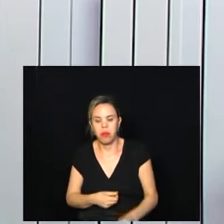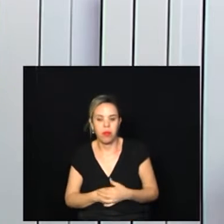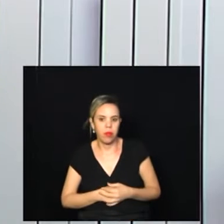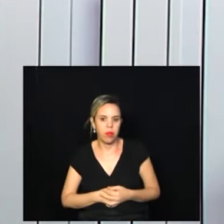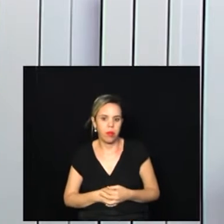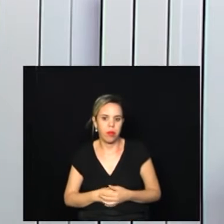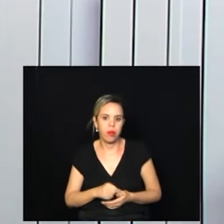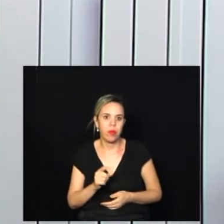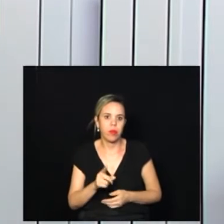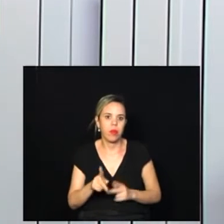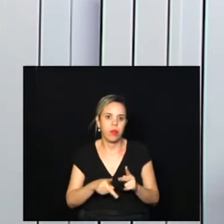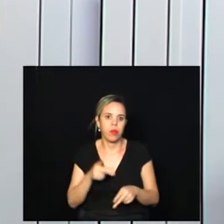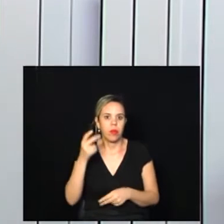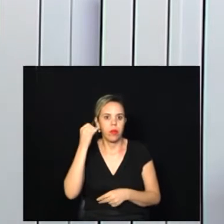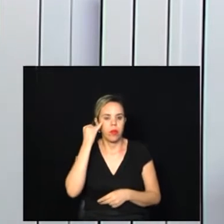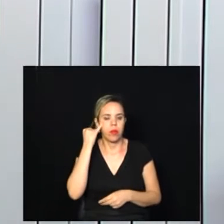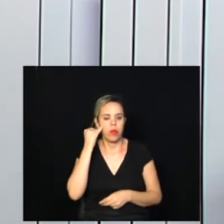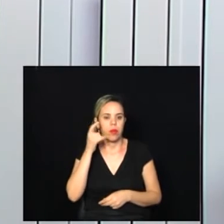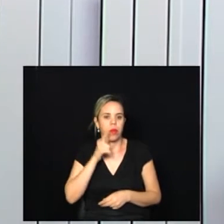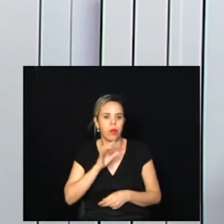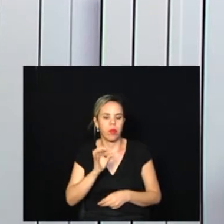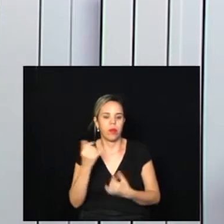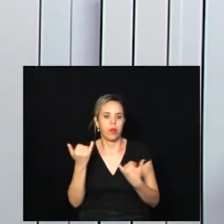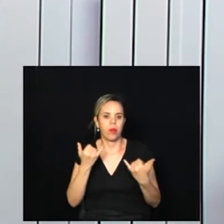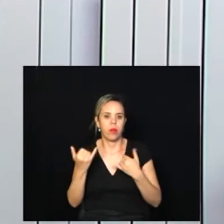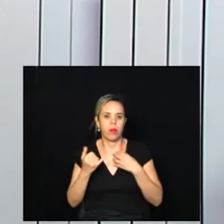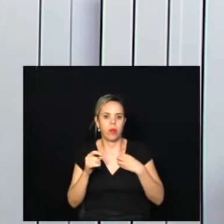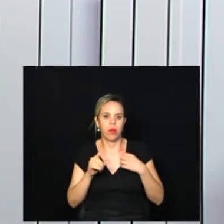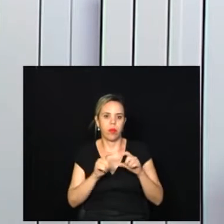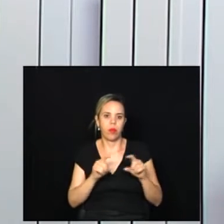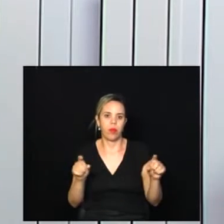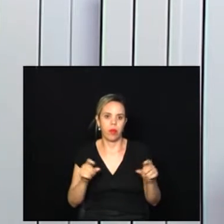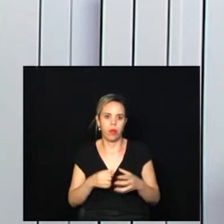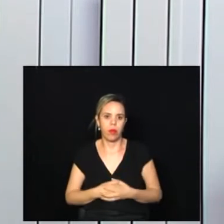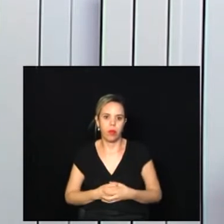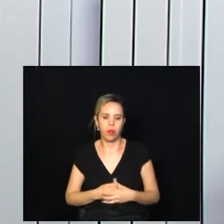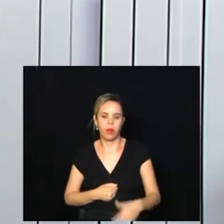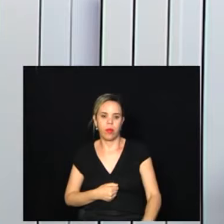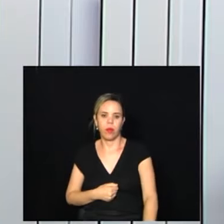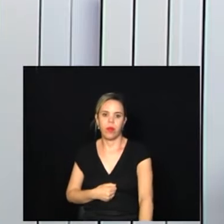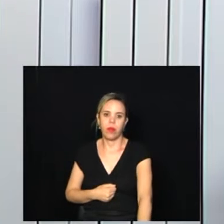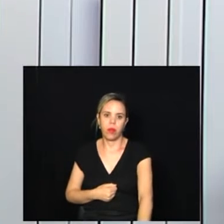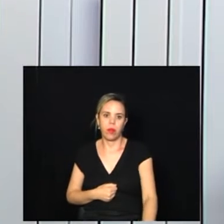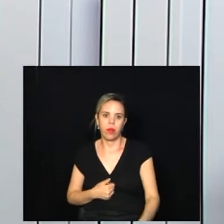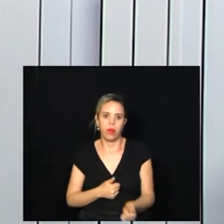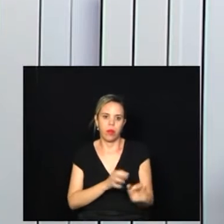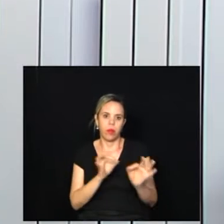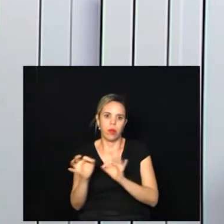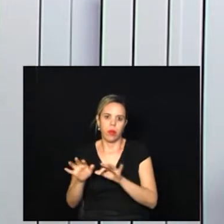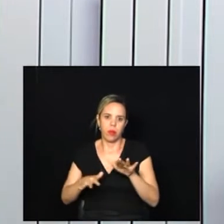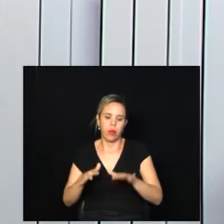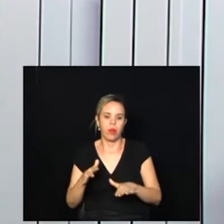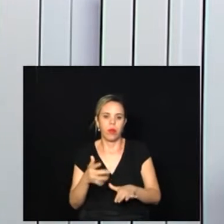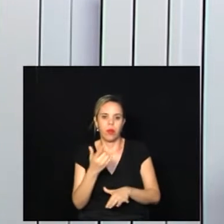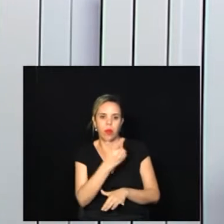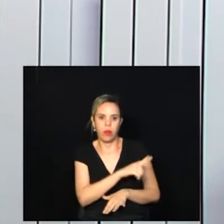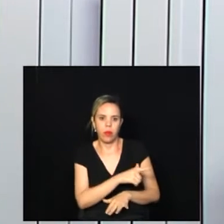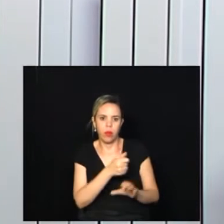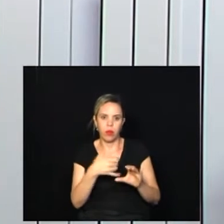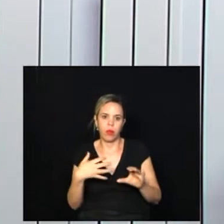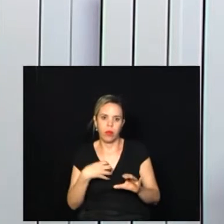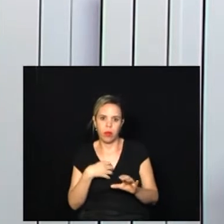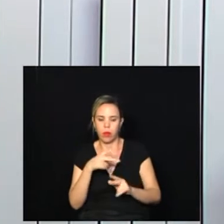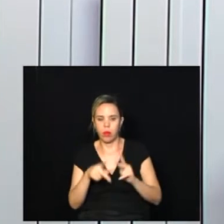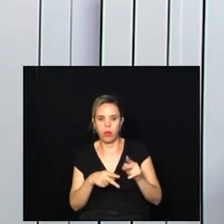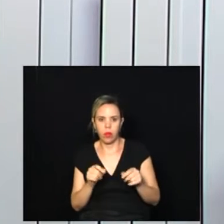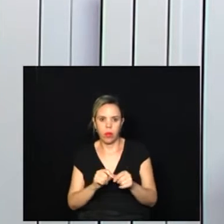e quem é japonês com certeza já ouviu essa frase. E para quem está nos acompanhando, às vezes pega uma outra característica